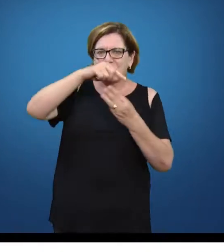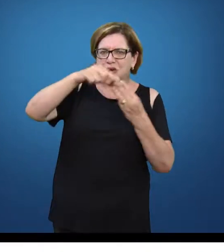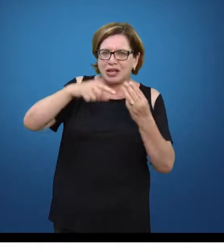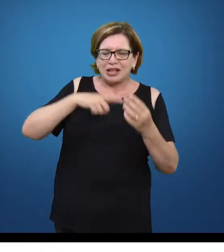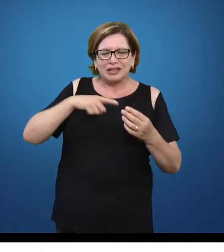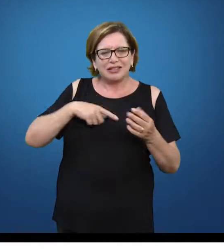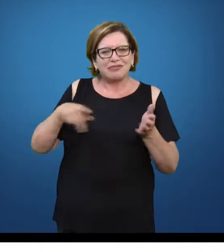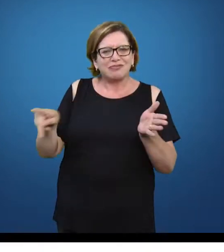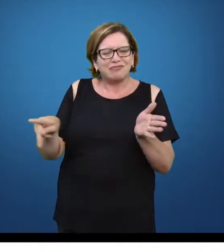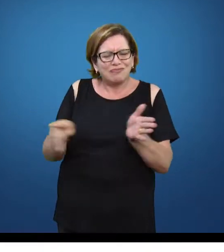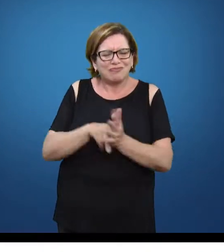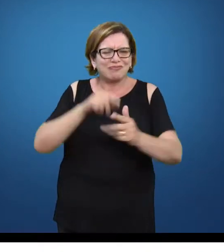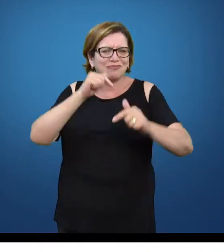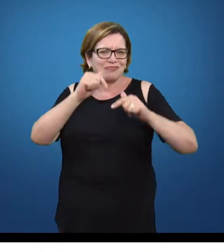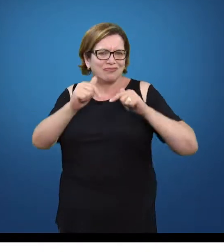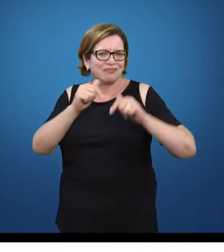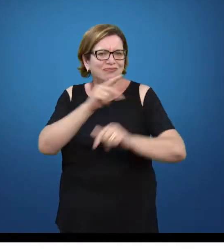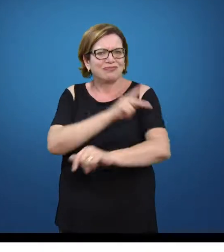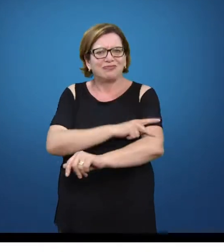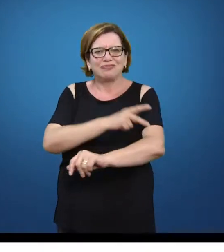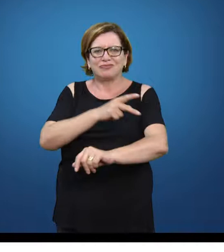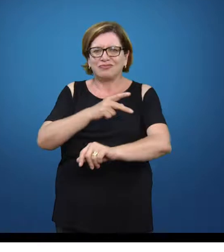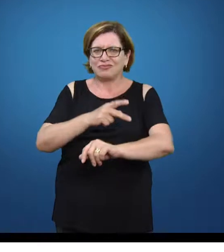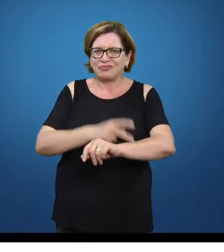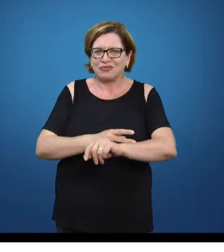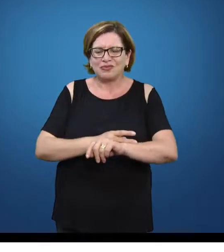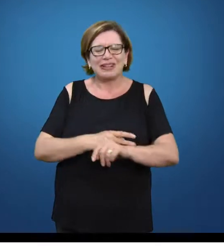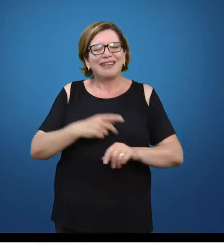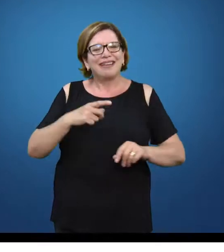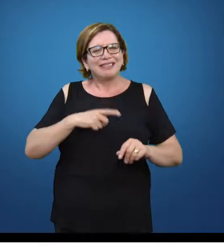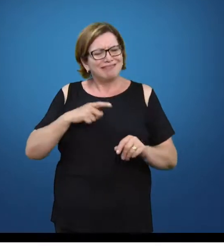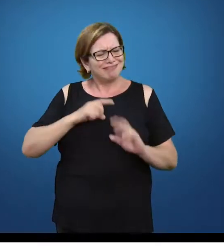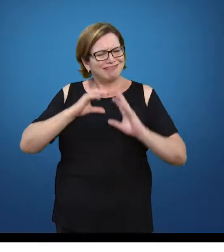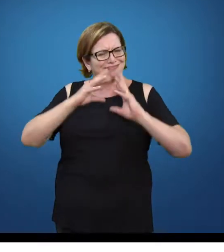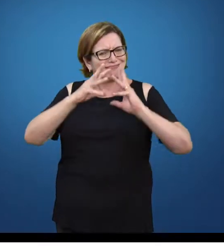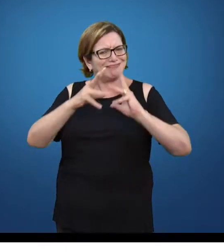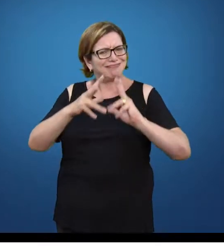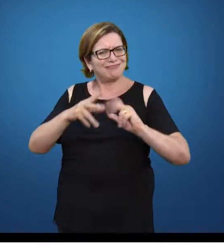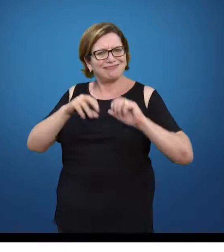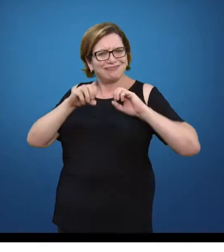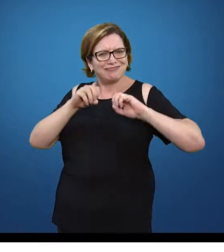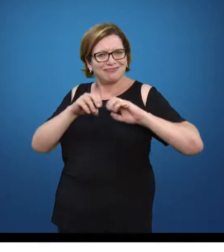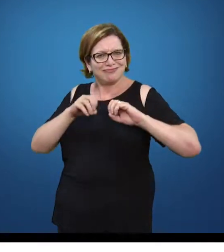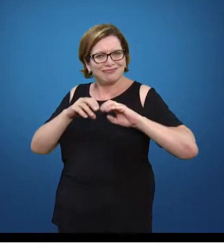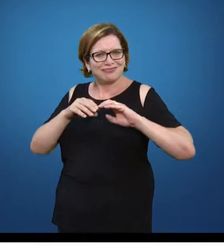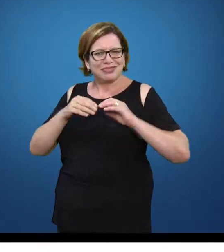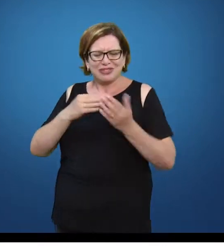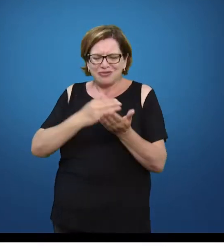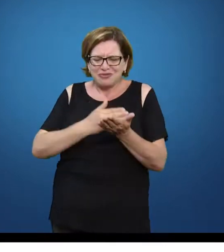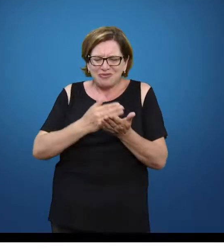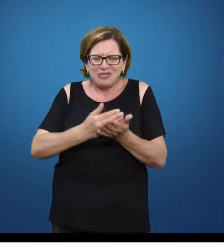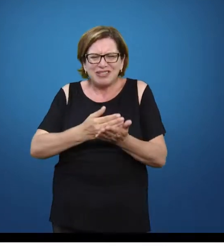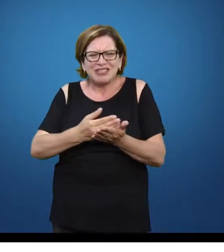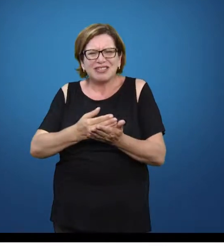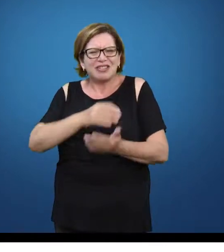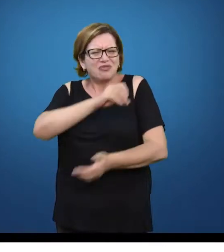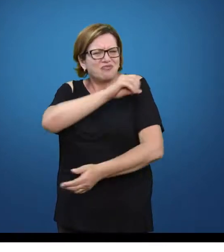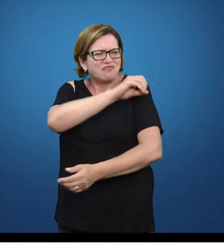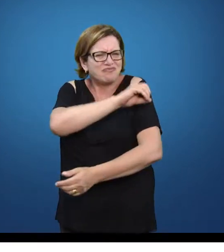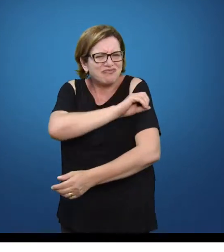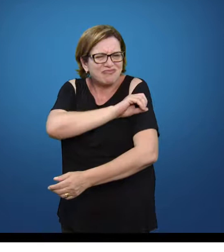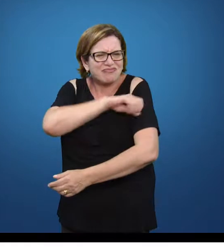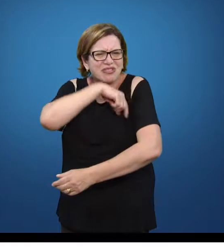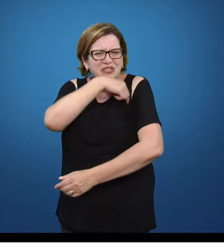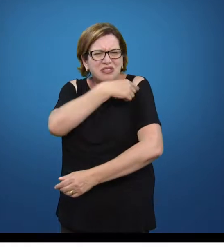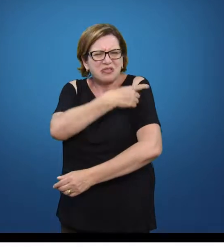fazer pedagógico, envolve toda a educação, desde os anos iniciais, educação